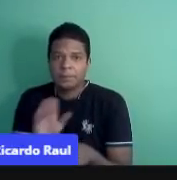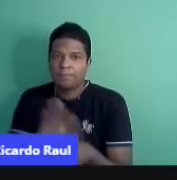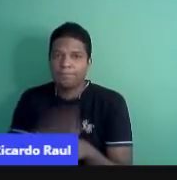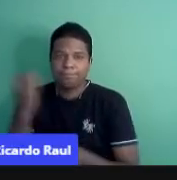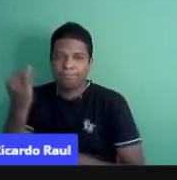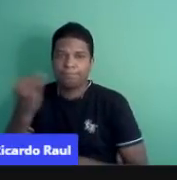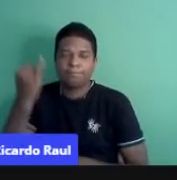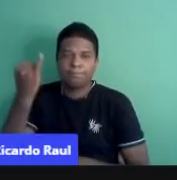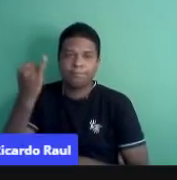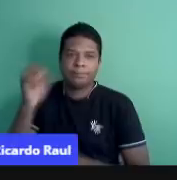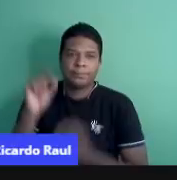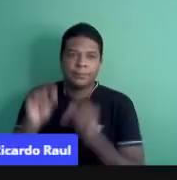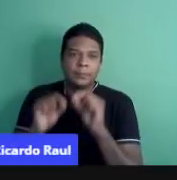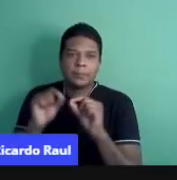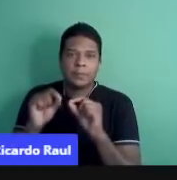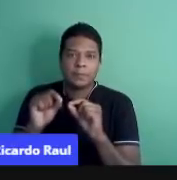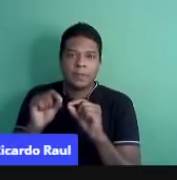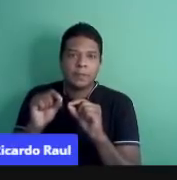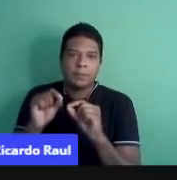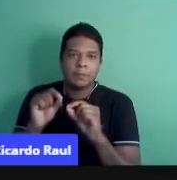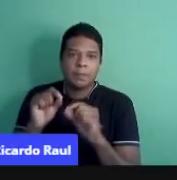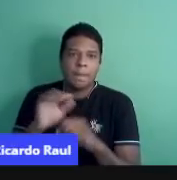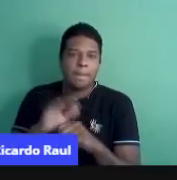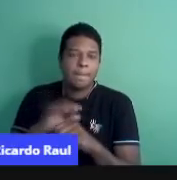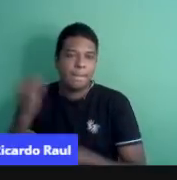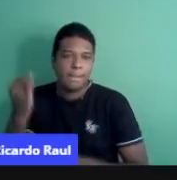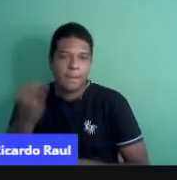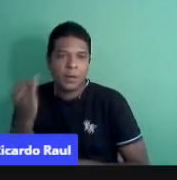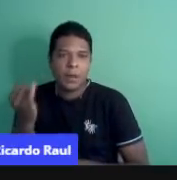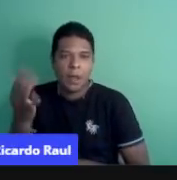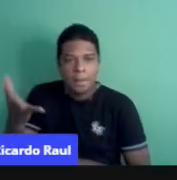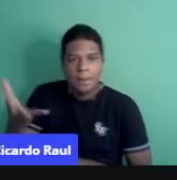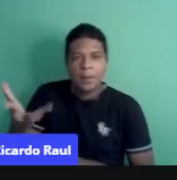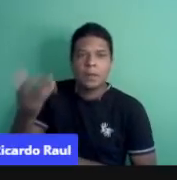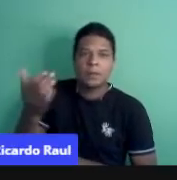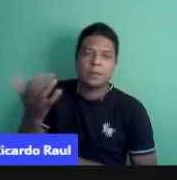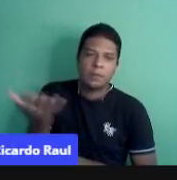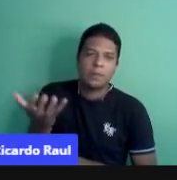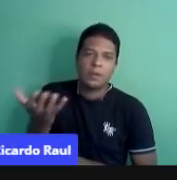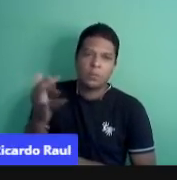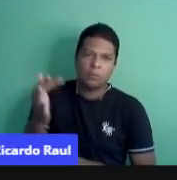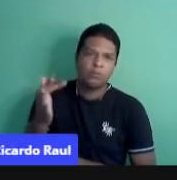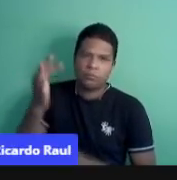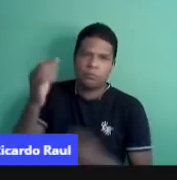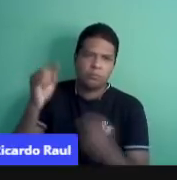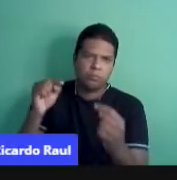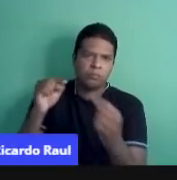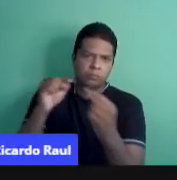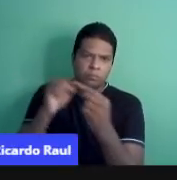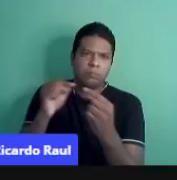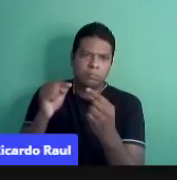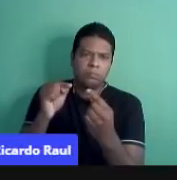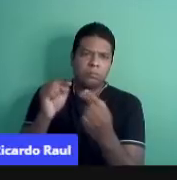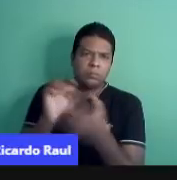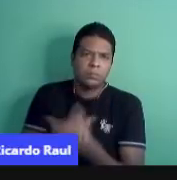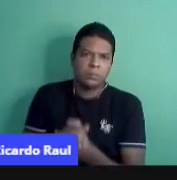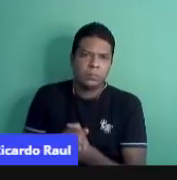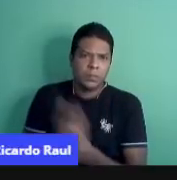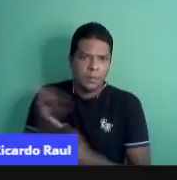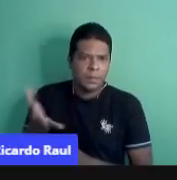O que vai ser o essencial? A habilidade que eu quero atingir com essa criança. Eu consegui atingir essa habilidade?